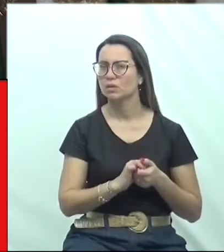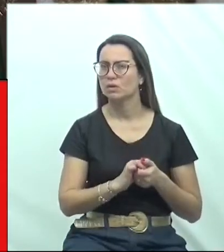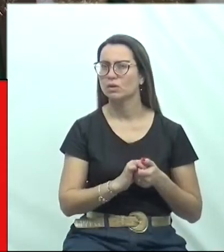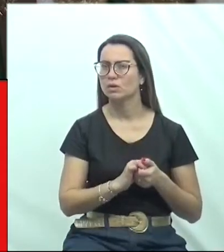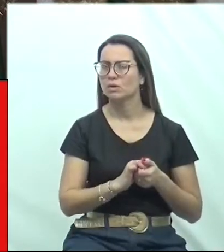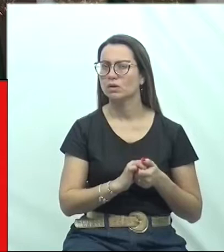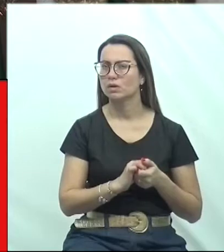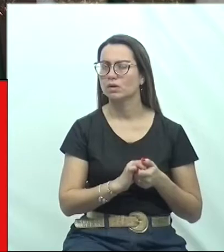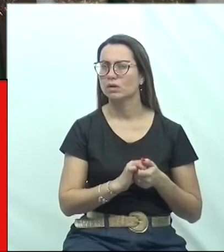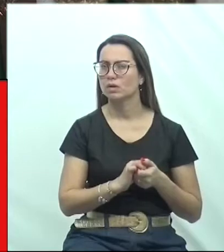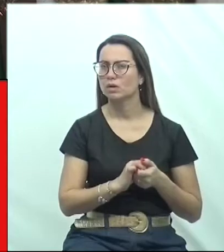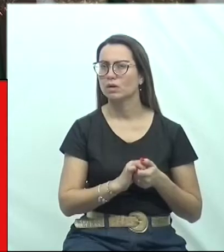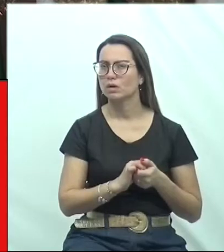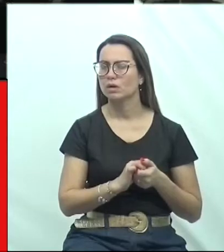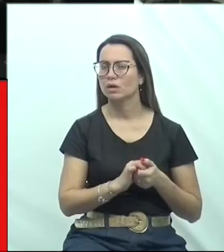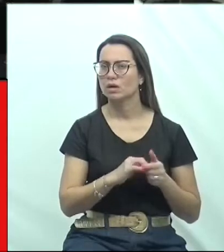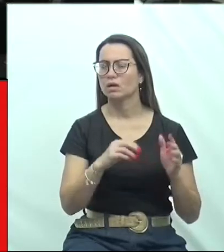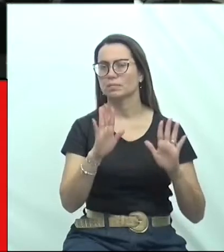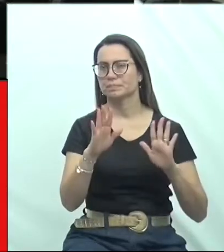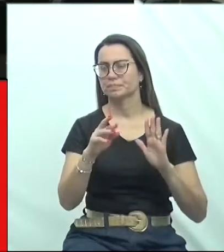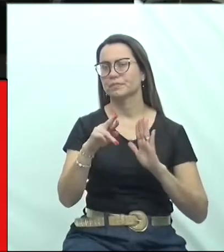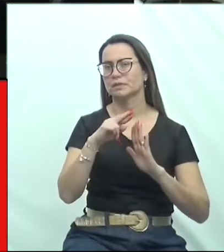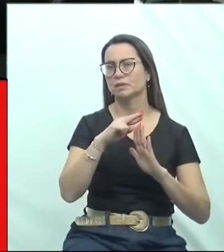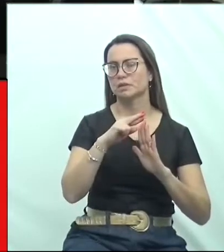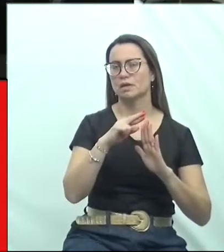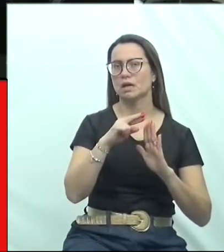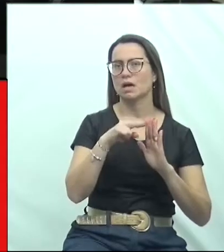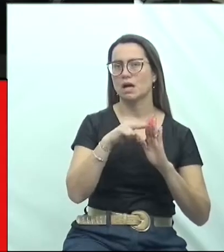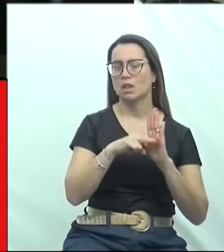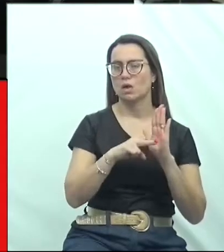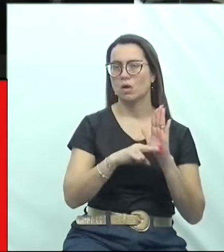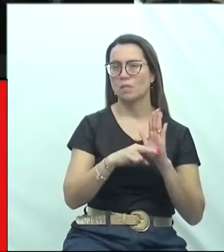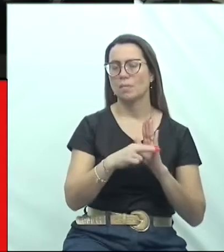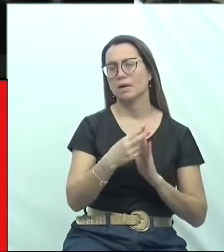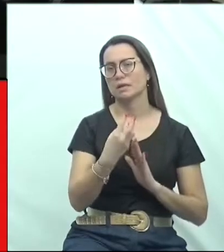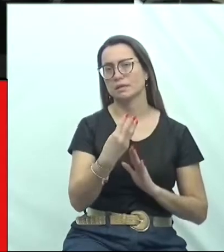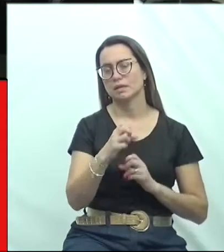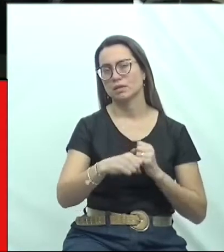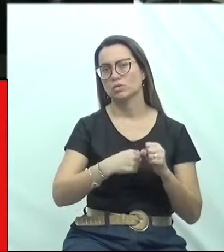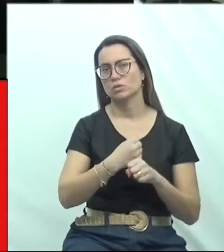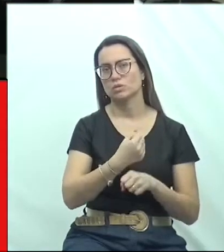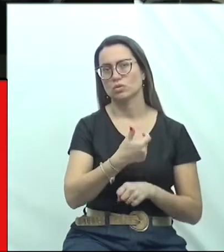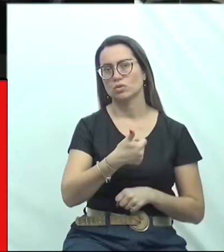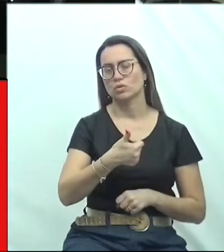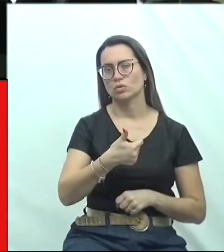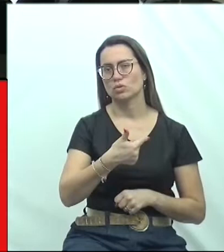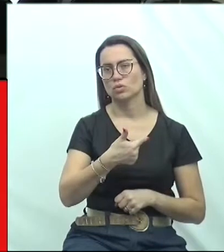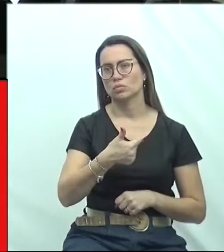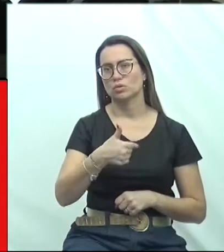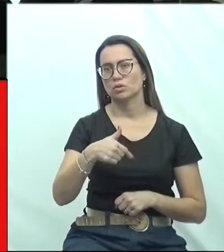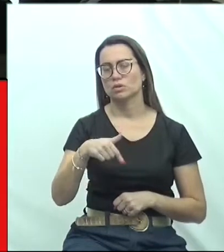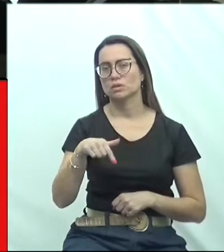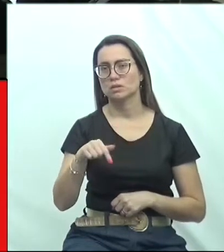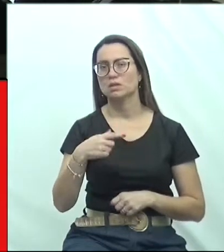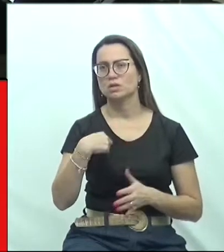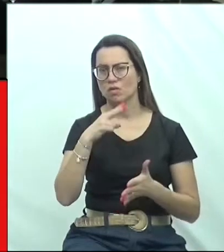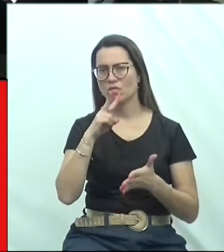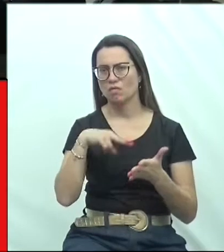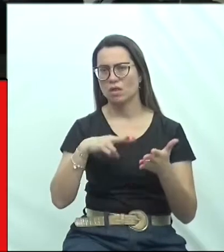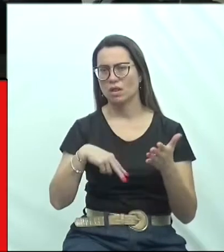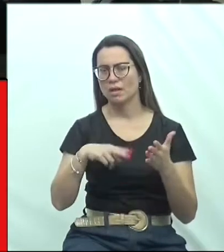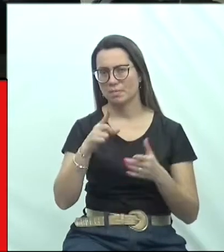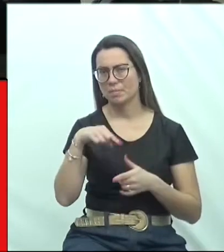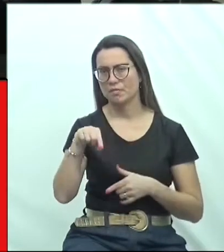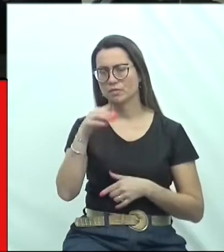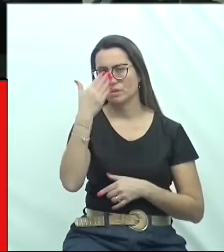É que a resolução 3 de 2017 considera, até Acho que era interessante eu ler o teor da resolução, né,